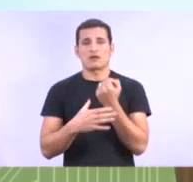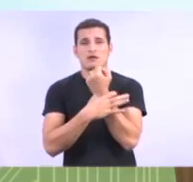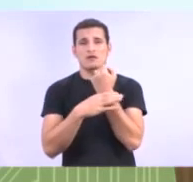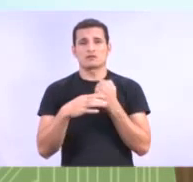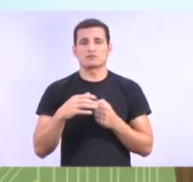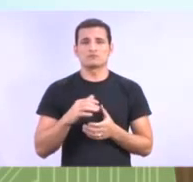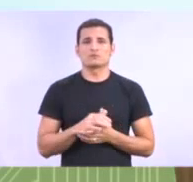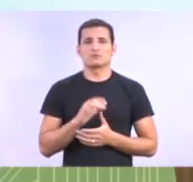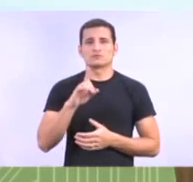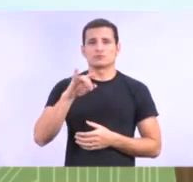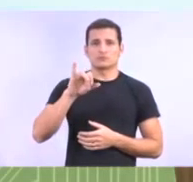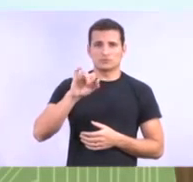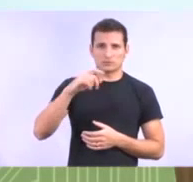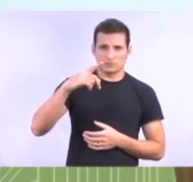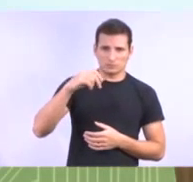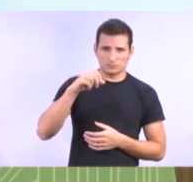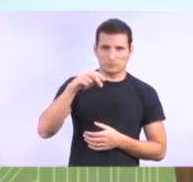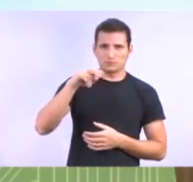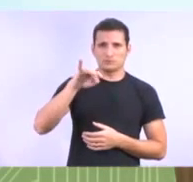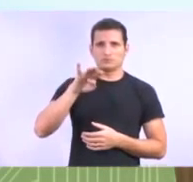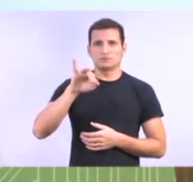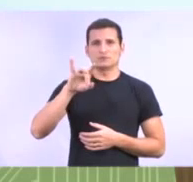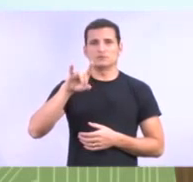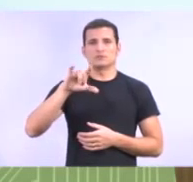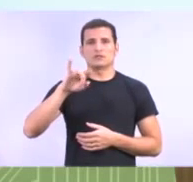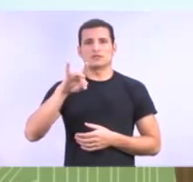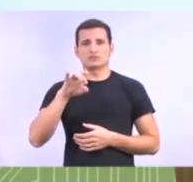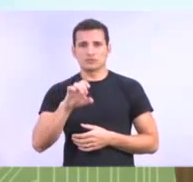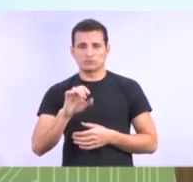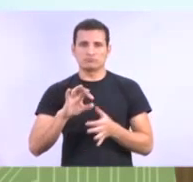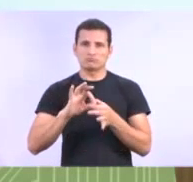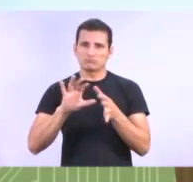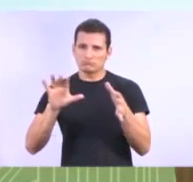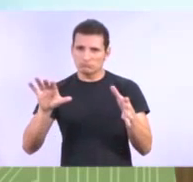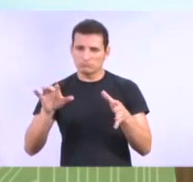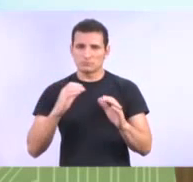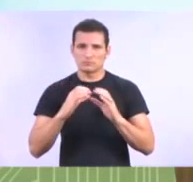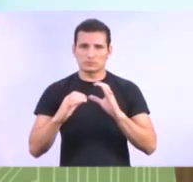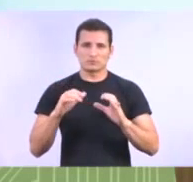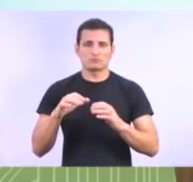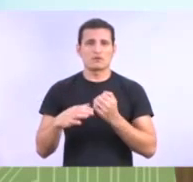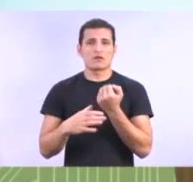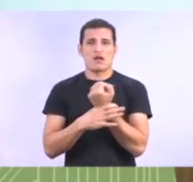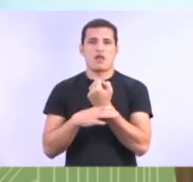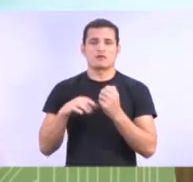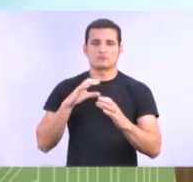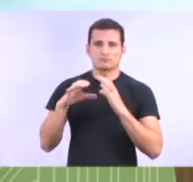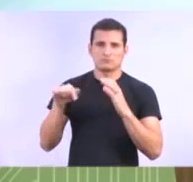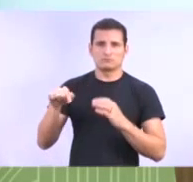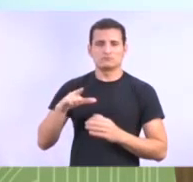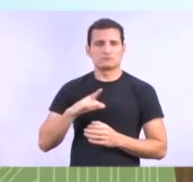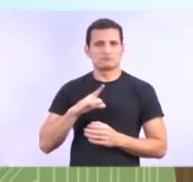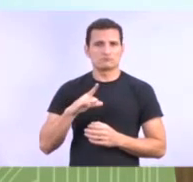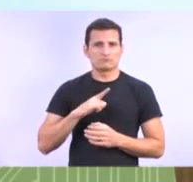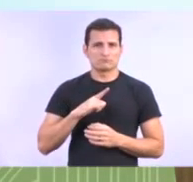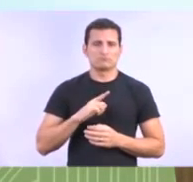a disponibilidade da informação e a gente garante que a comunicação ela esteja acontecendo de uma